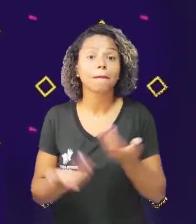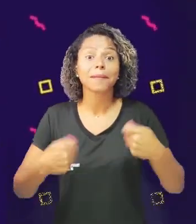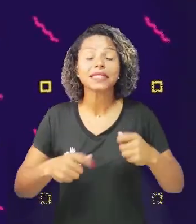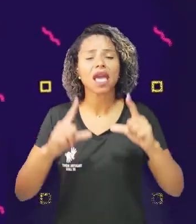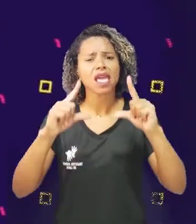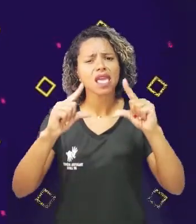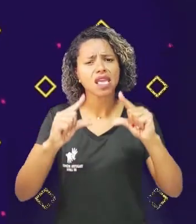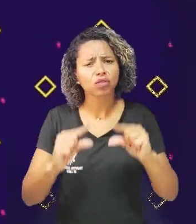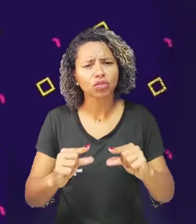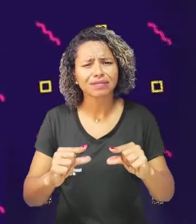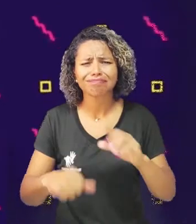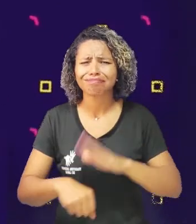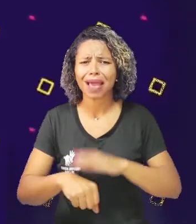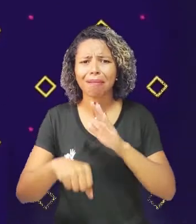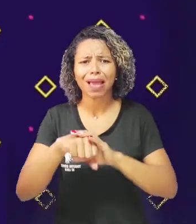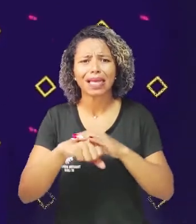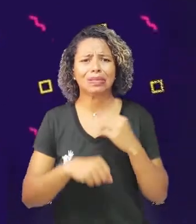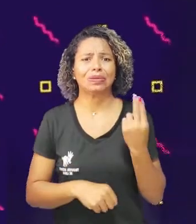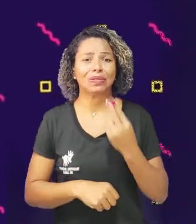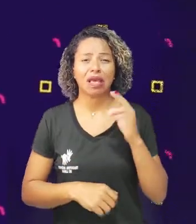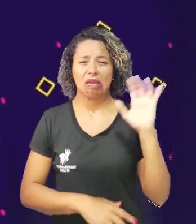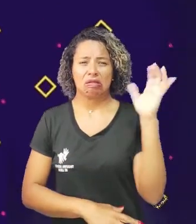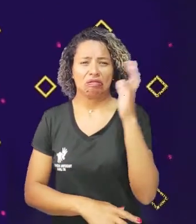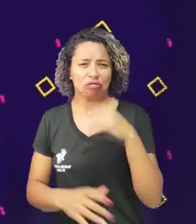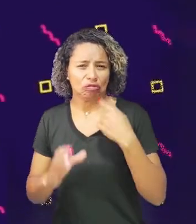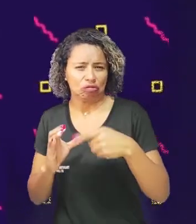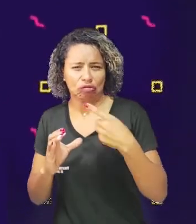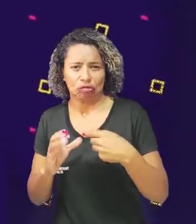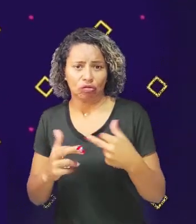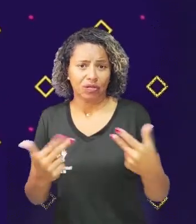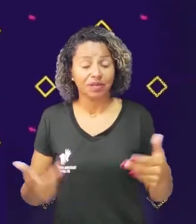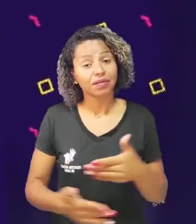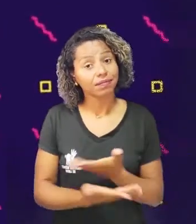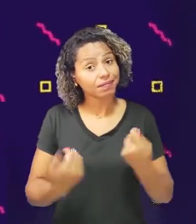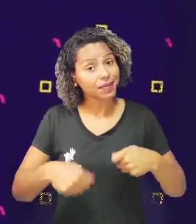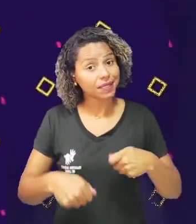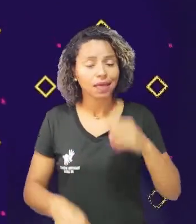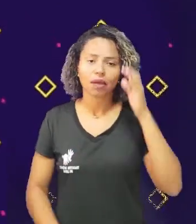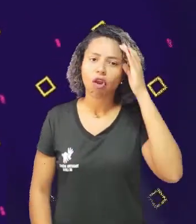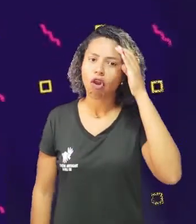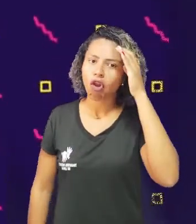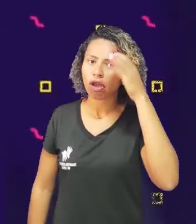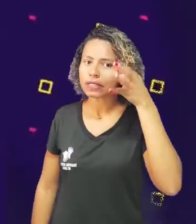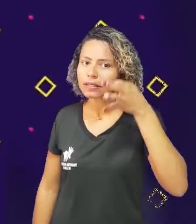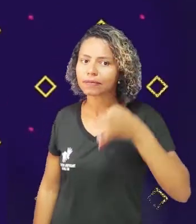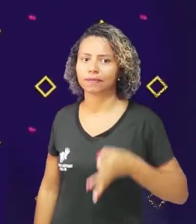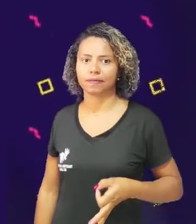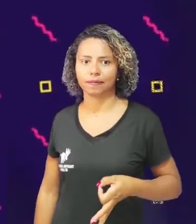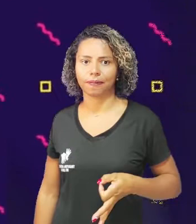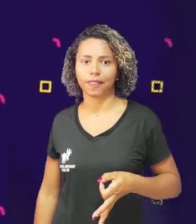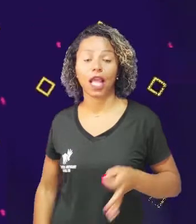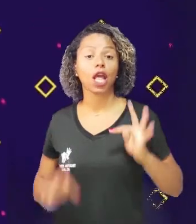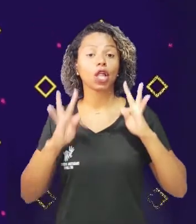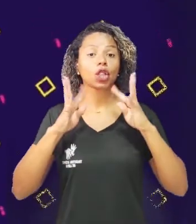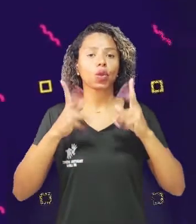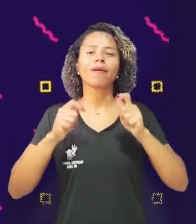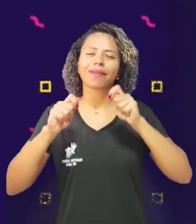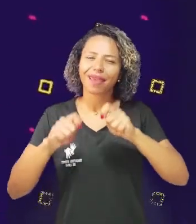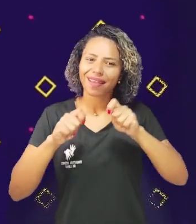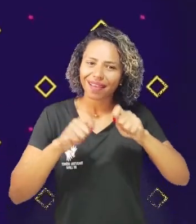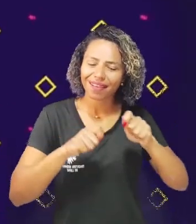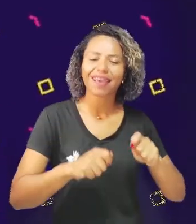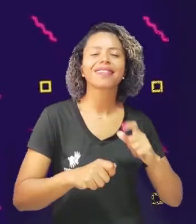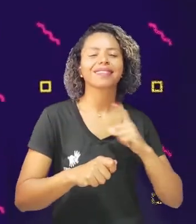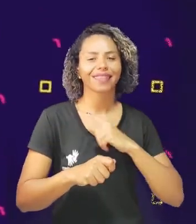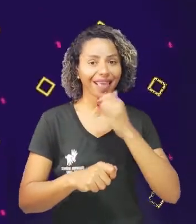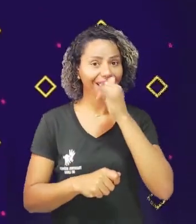uso. Então nós estamos reduzindo o impacto ambiental. O importante com isso é que as pessoas se conscientizem